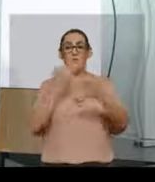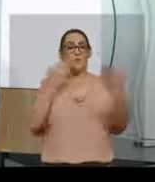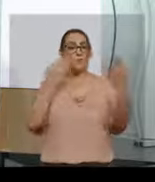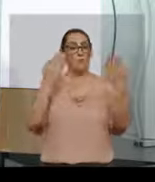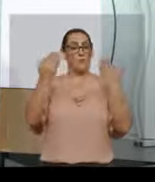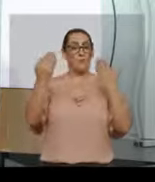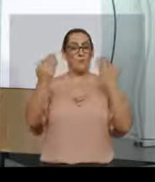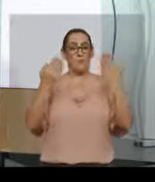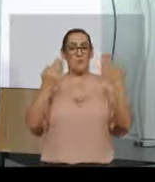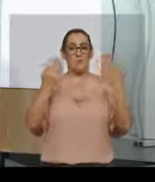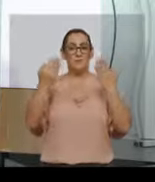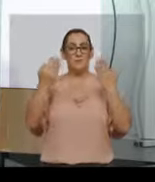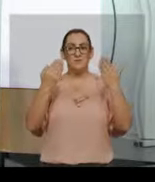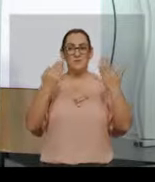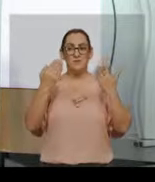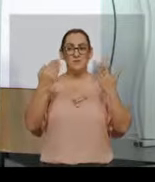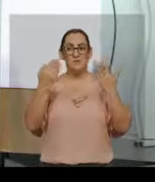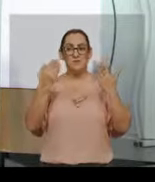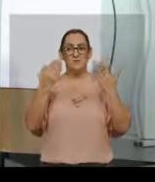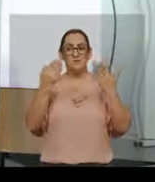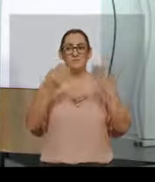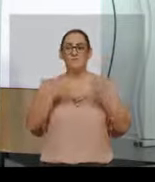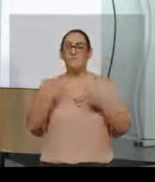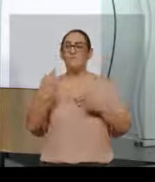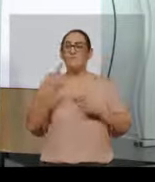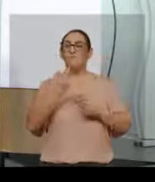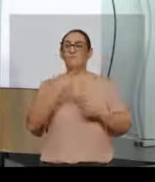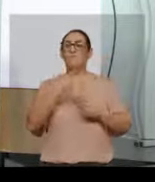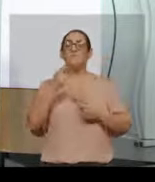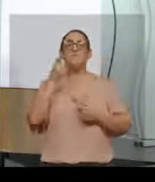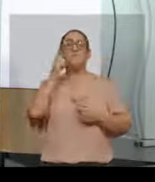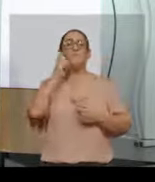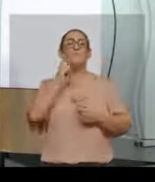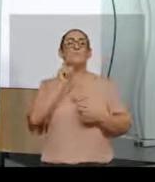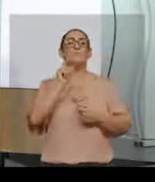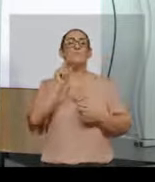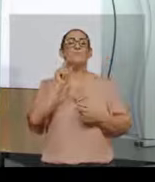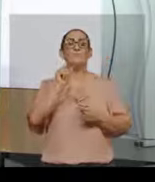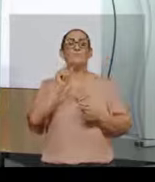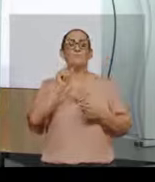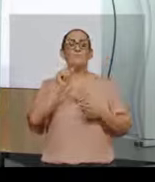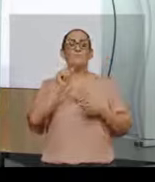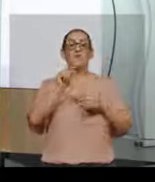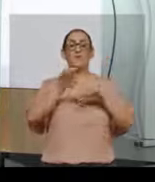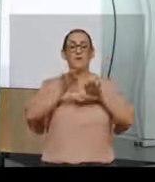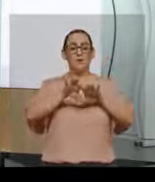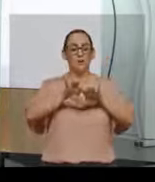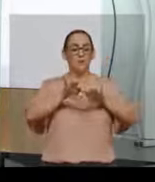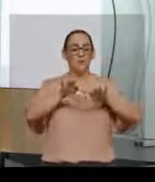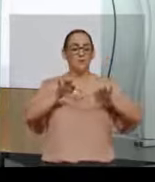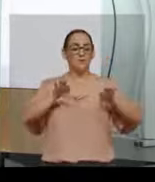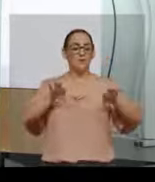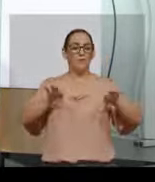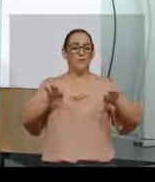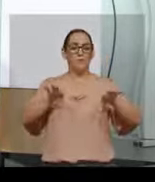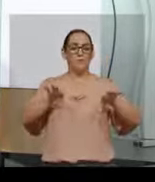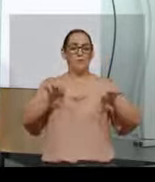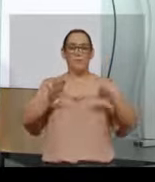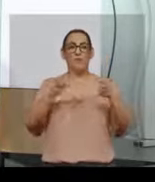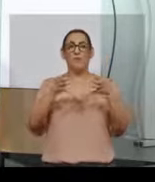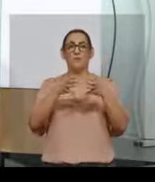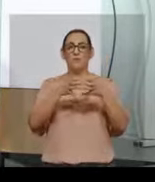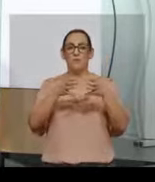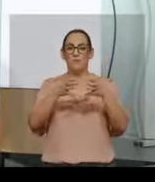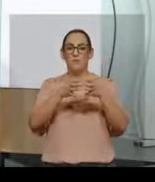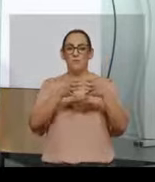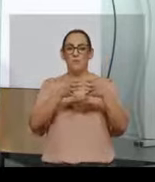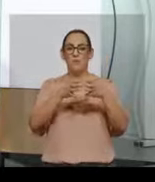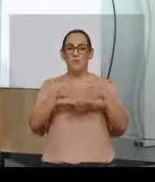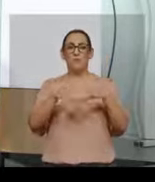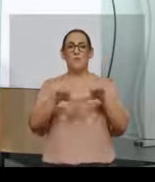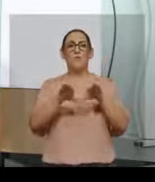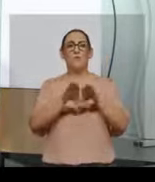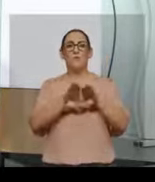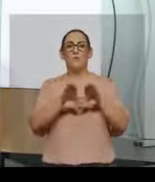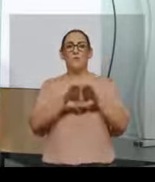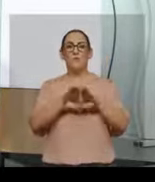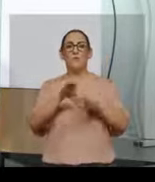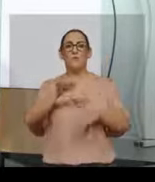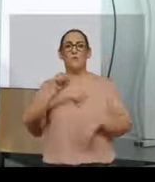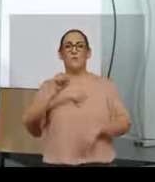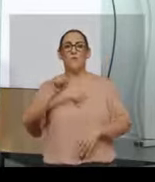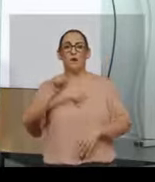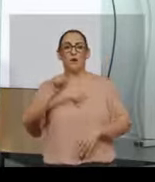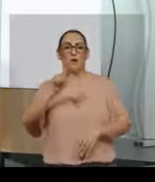nós conseguimos, então, isolar esses grupos e as algas, tanto unicelulares quanto